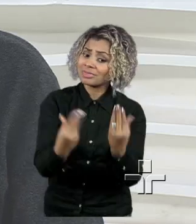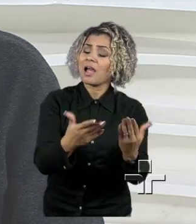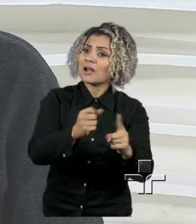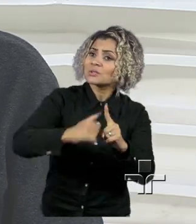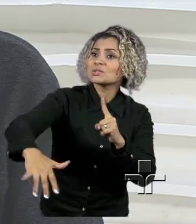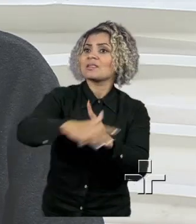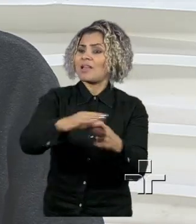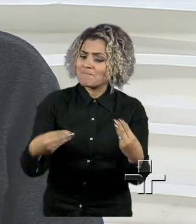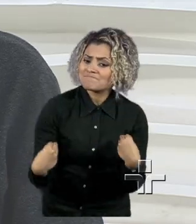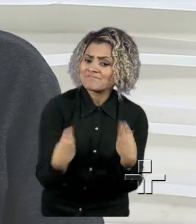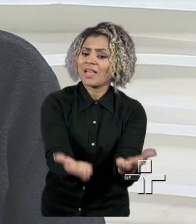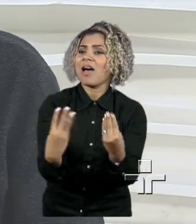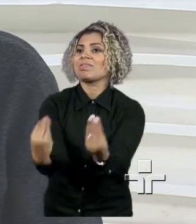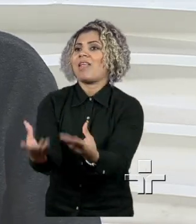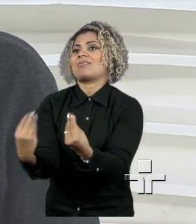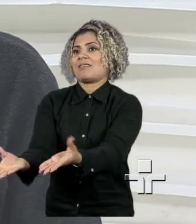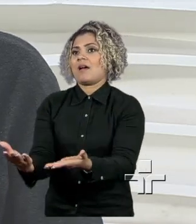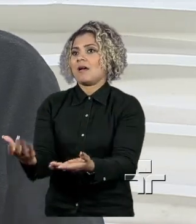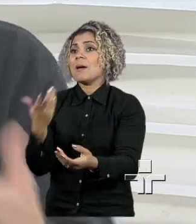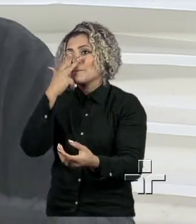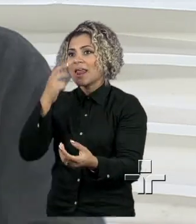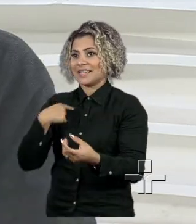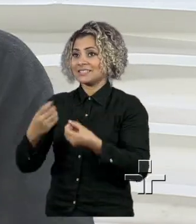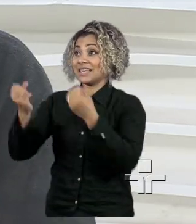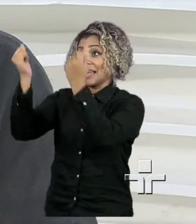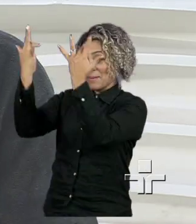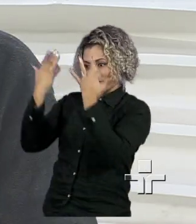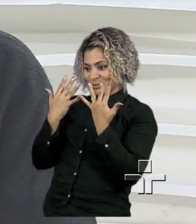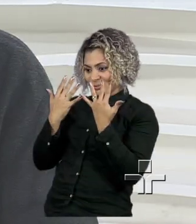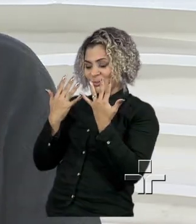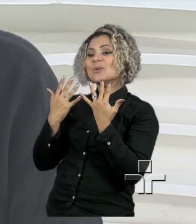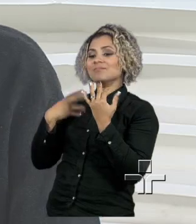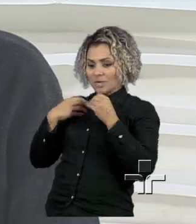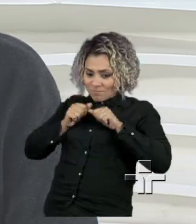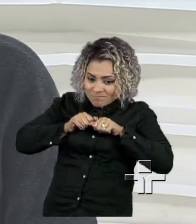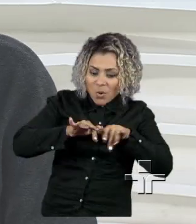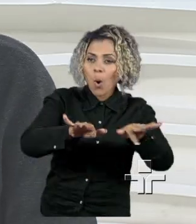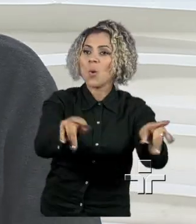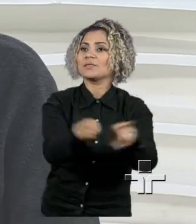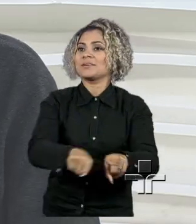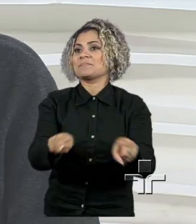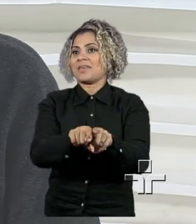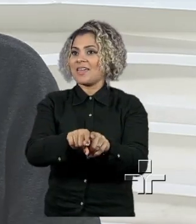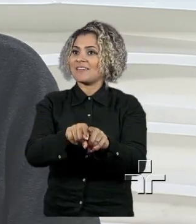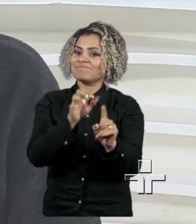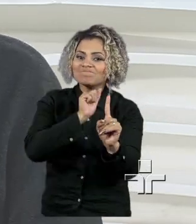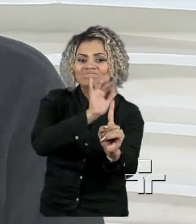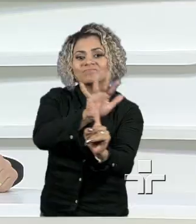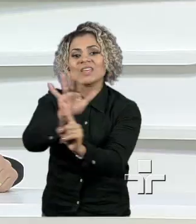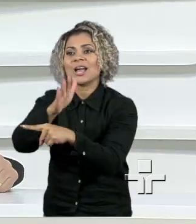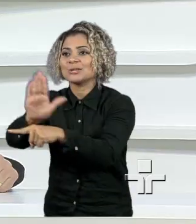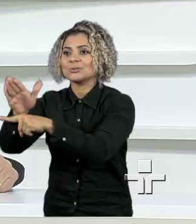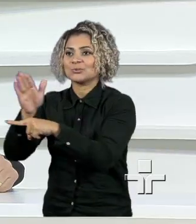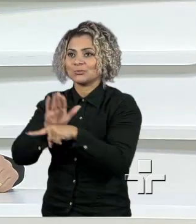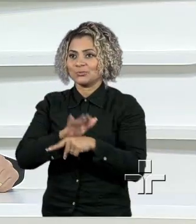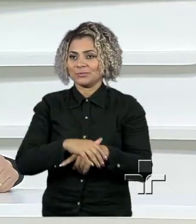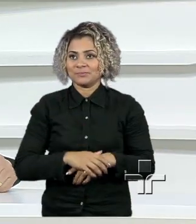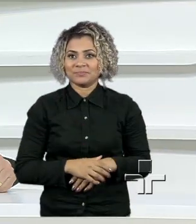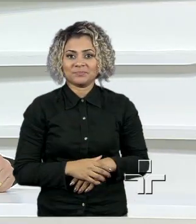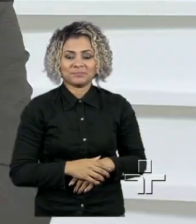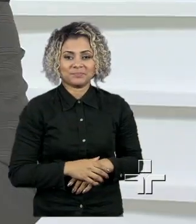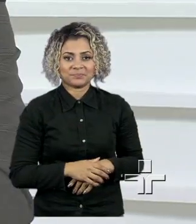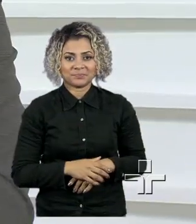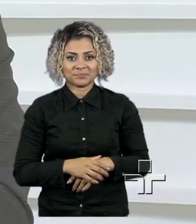de, enfim, devolver um pouquinho do que a sociedade te deu, né? Essa é a visão que a gente tem.